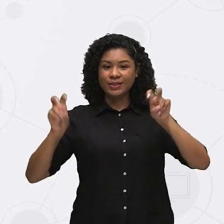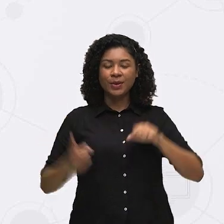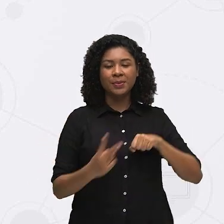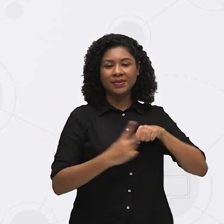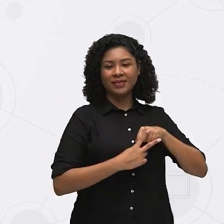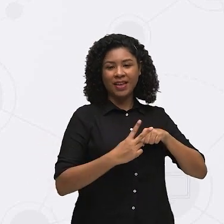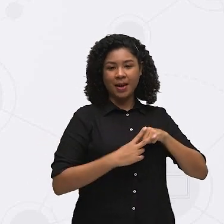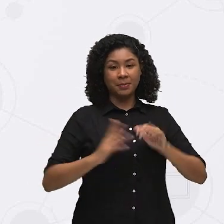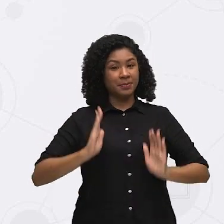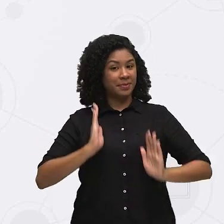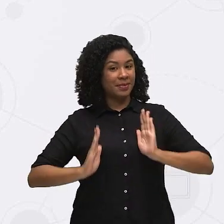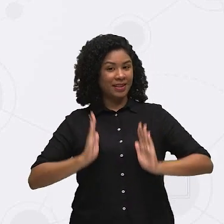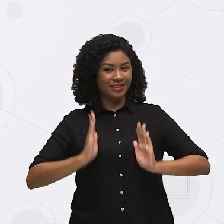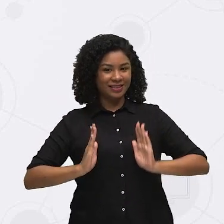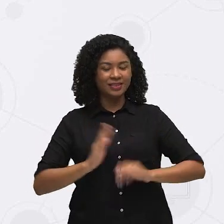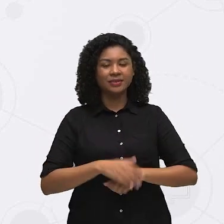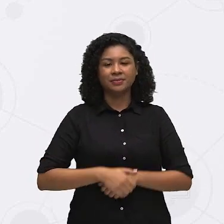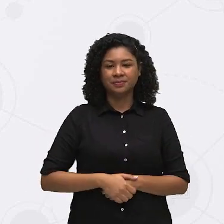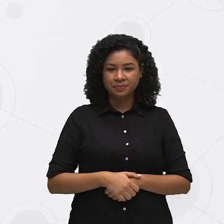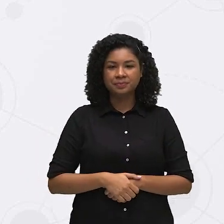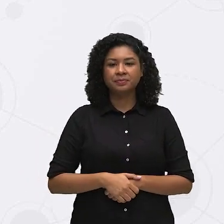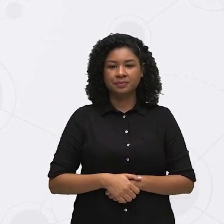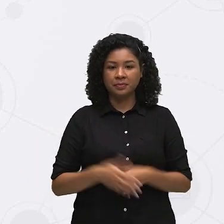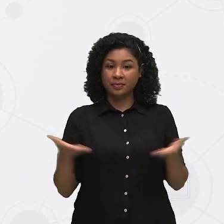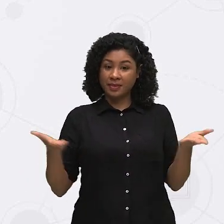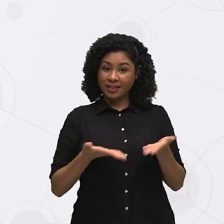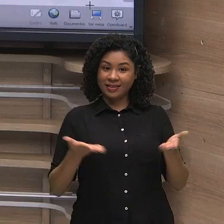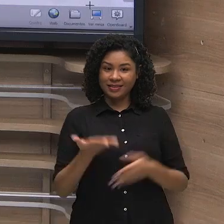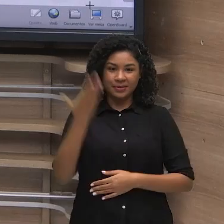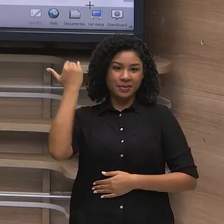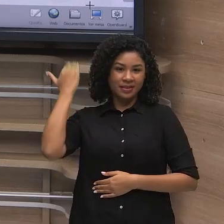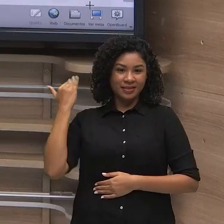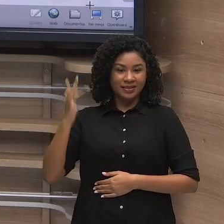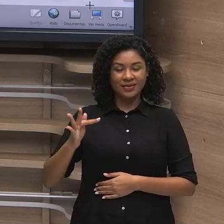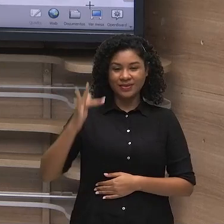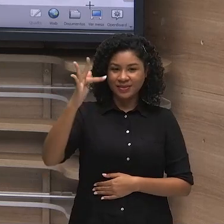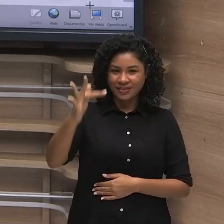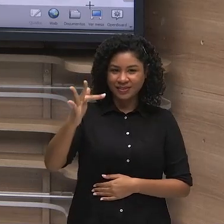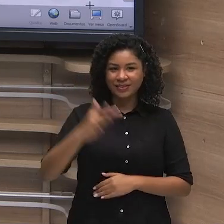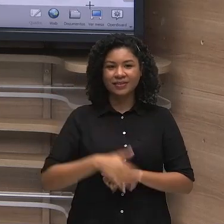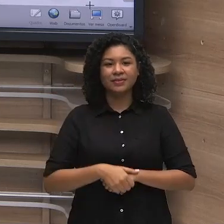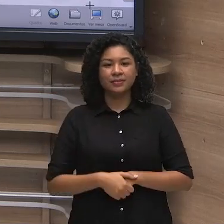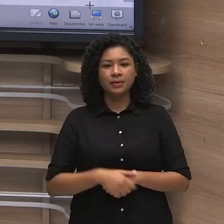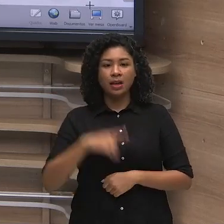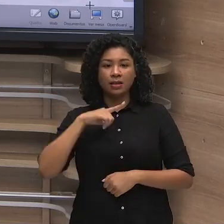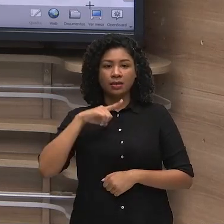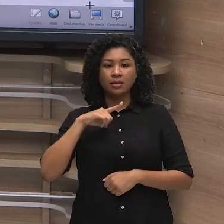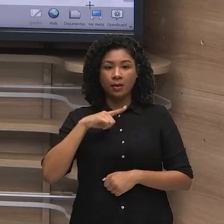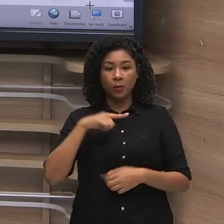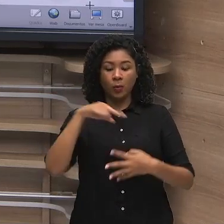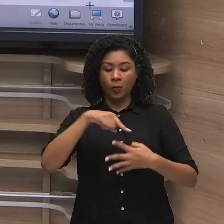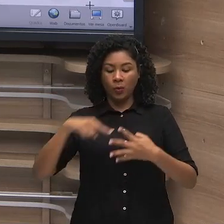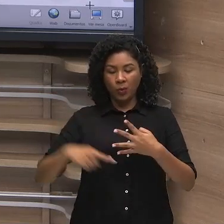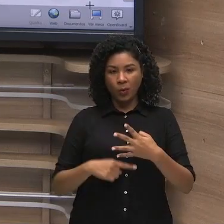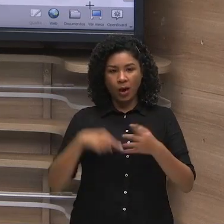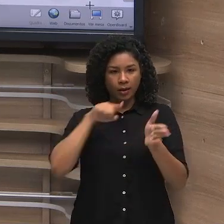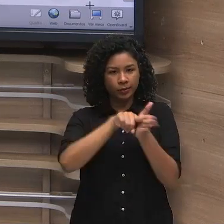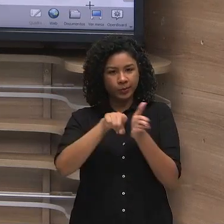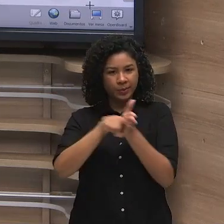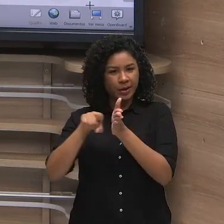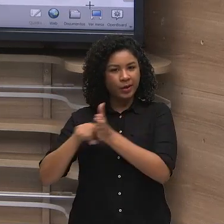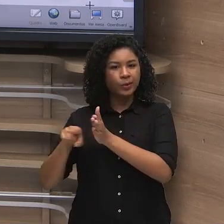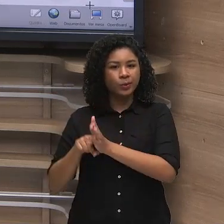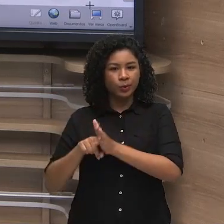seus tempos, correto? Presente, pretérito e futuro. Então, nós vamos ter 4 questões sobre